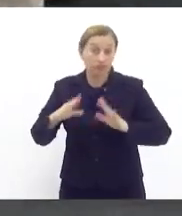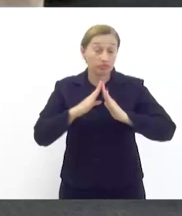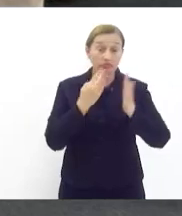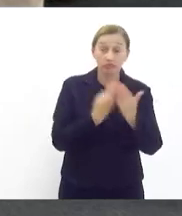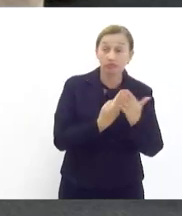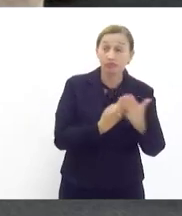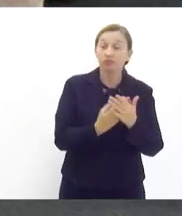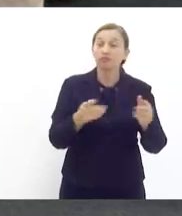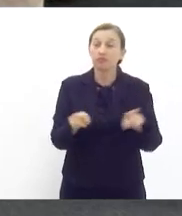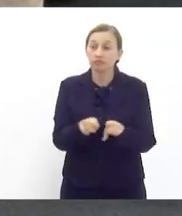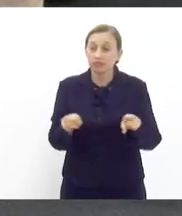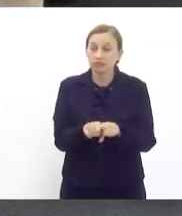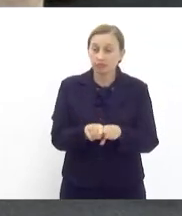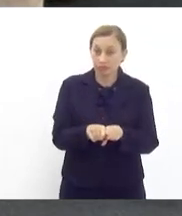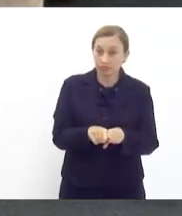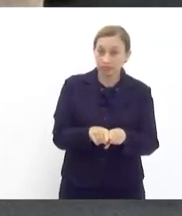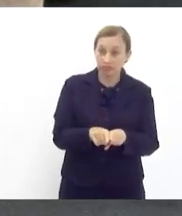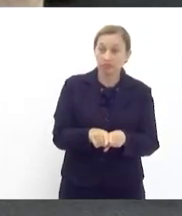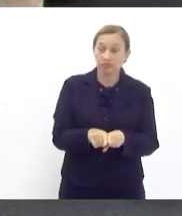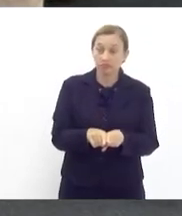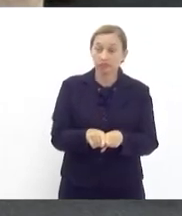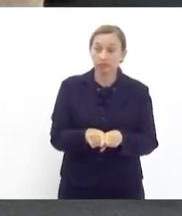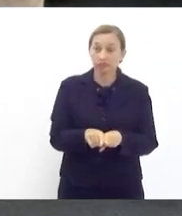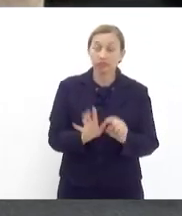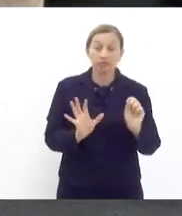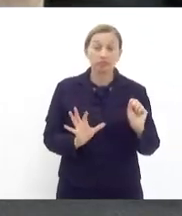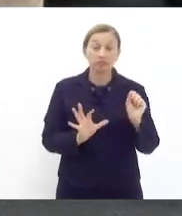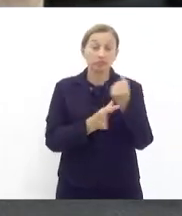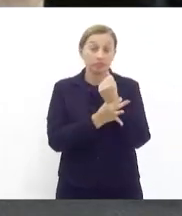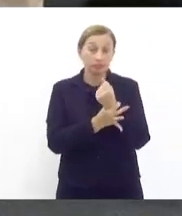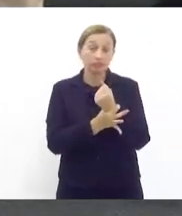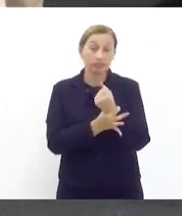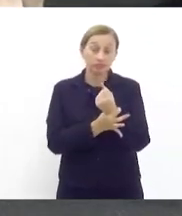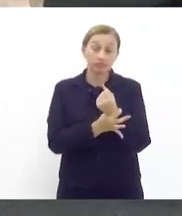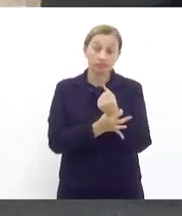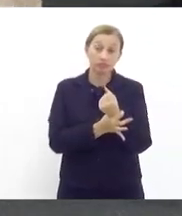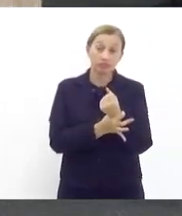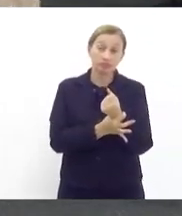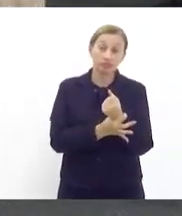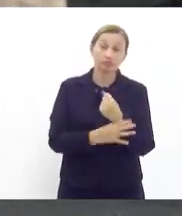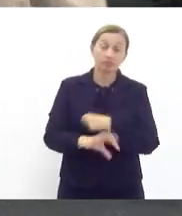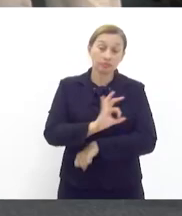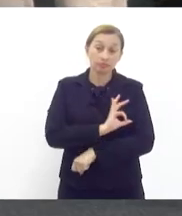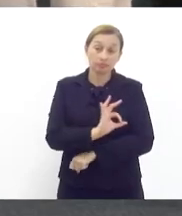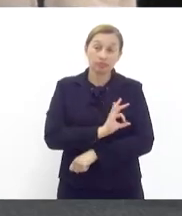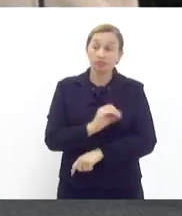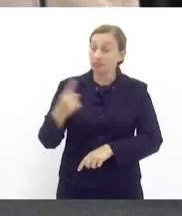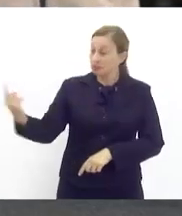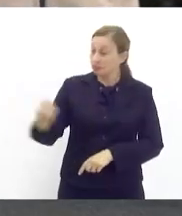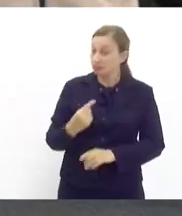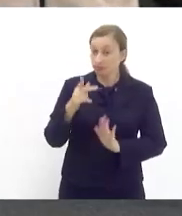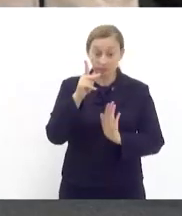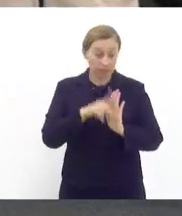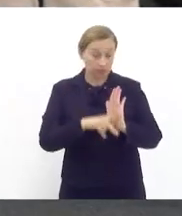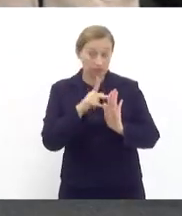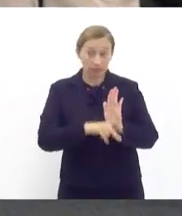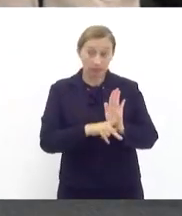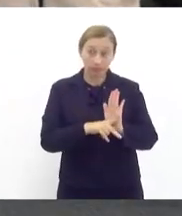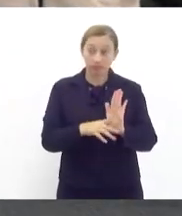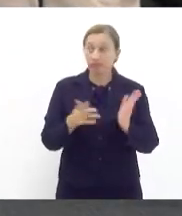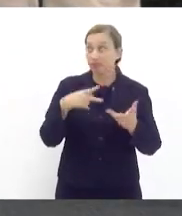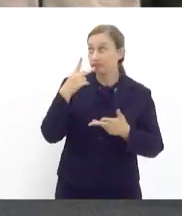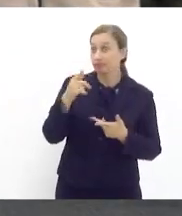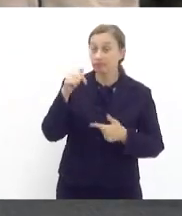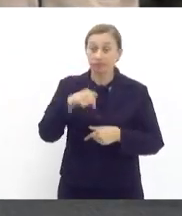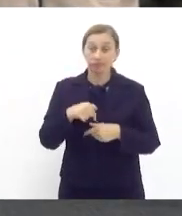para os trabalhadores da área da segurança pública é isso que nós precisamos discutir porque vem um projeto que trata vamos supor